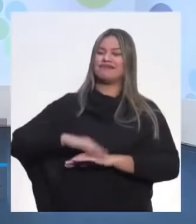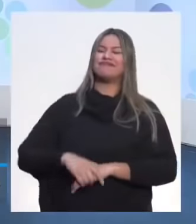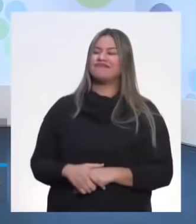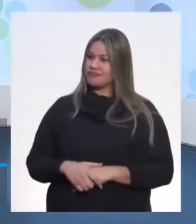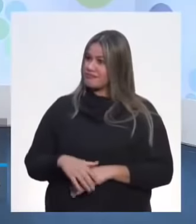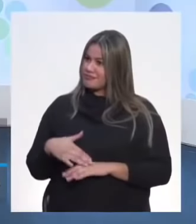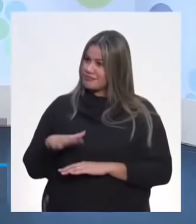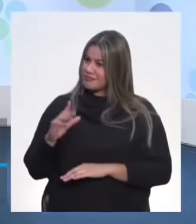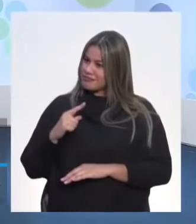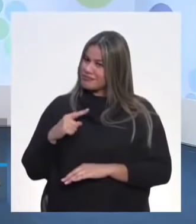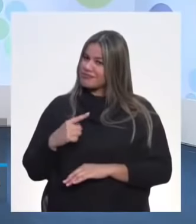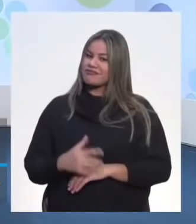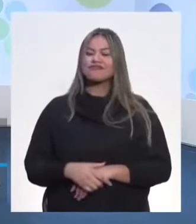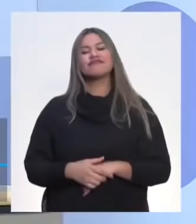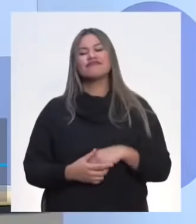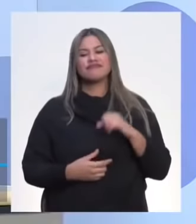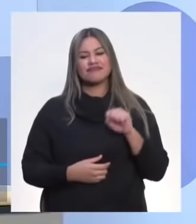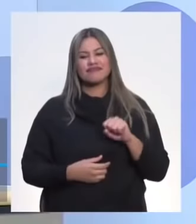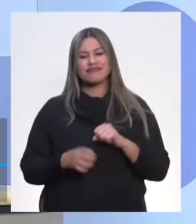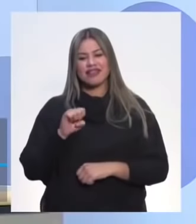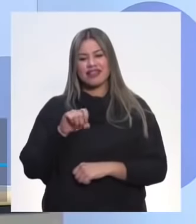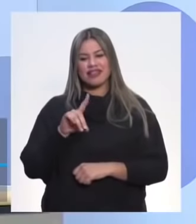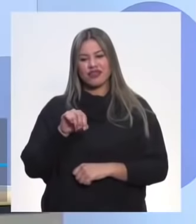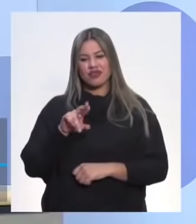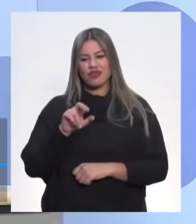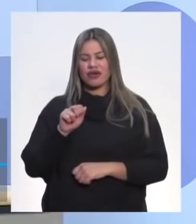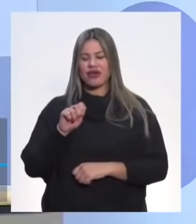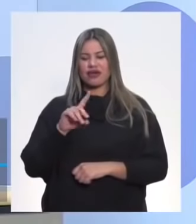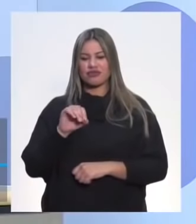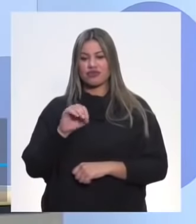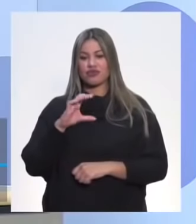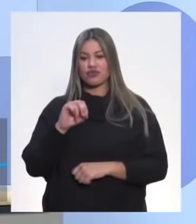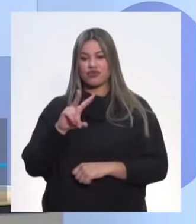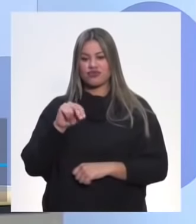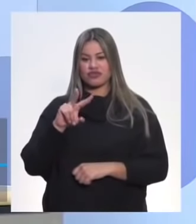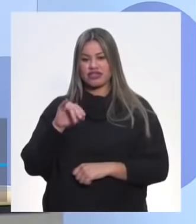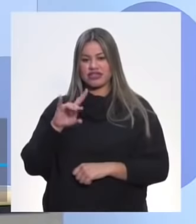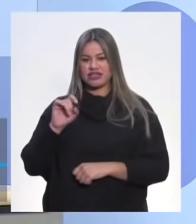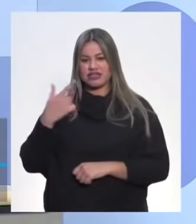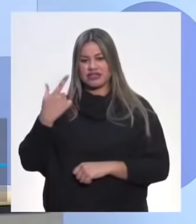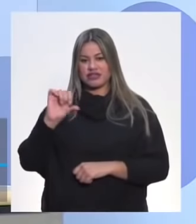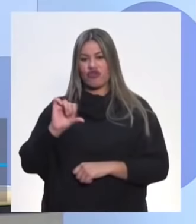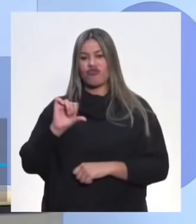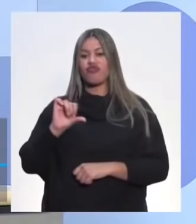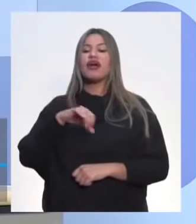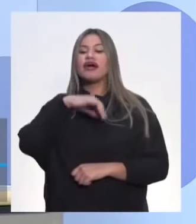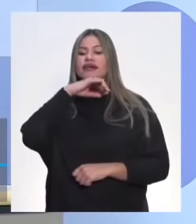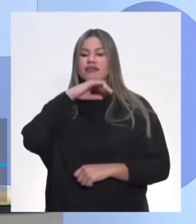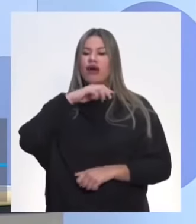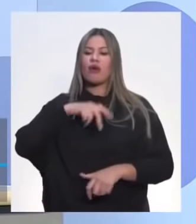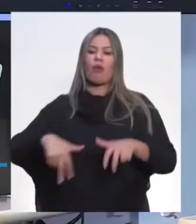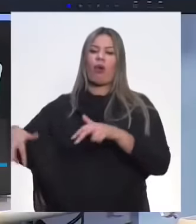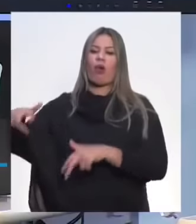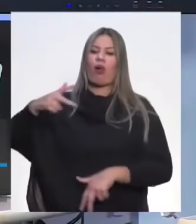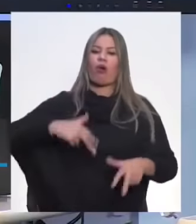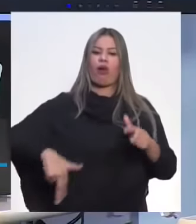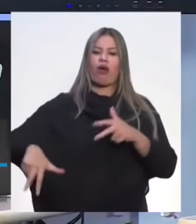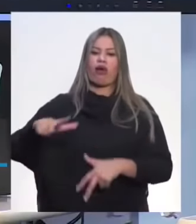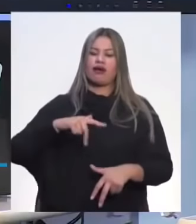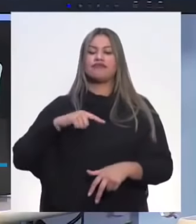mais? O Eduardo colocou Covid-19, porque eles podem se locomover sem dificuldades. Vocês já vão até pensando